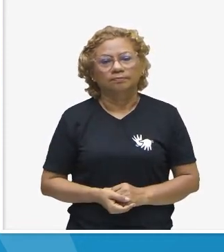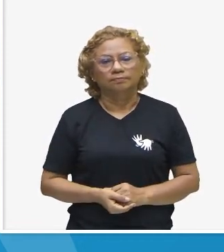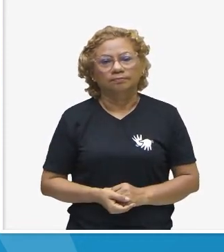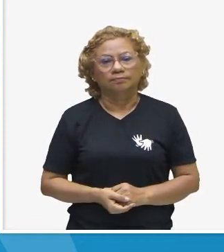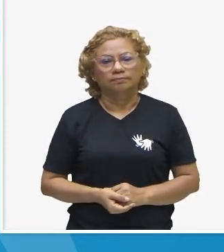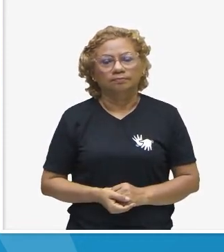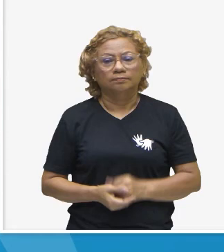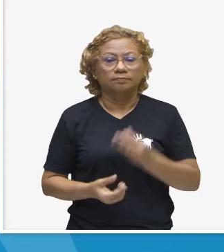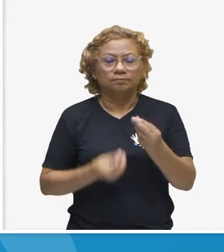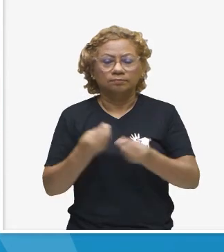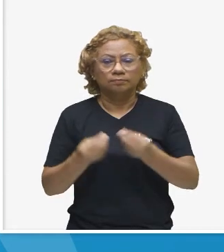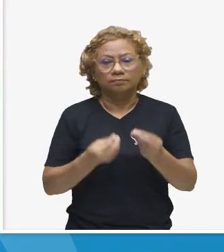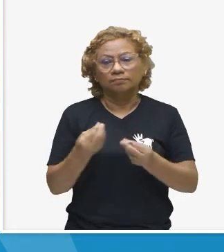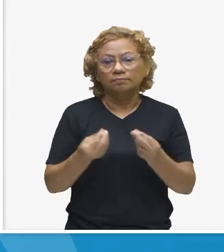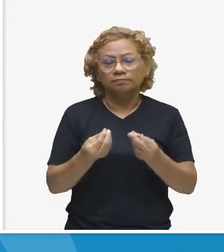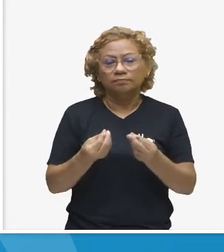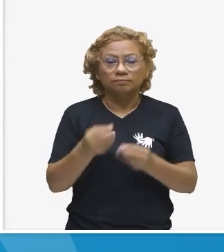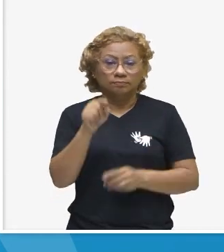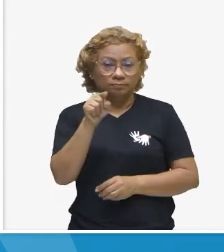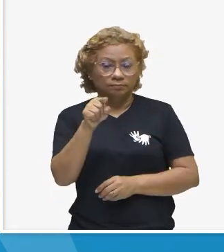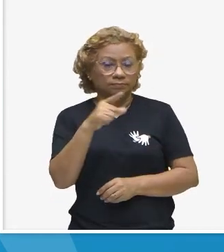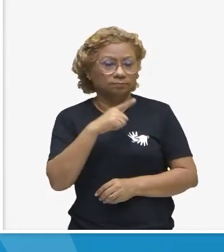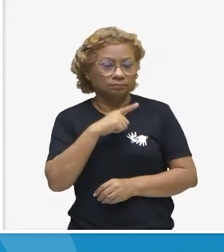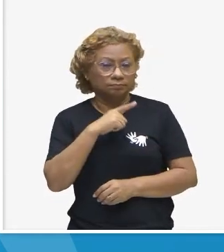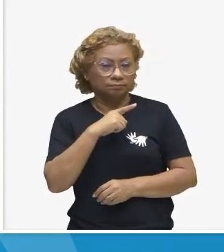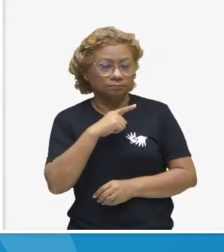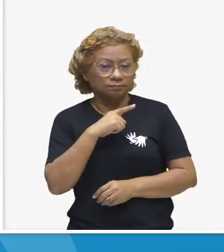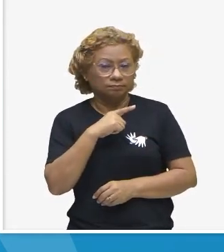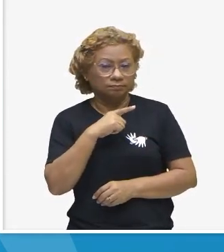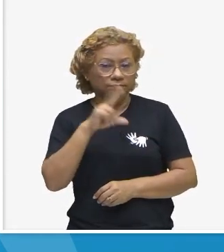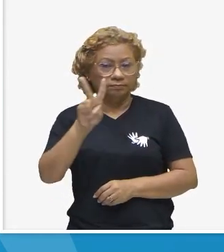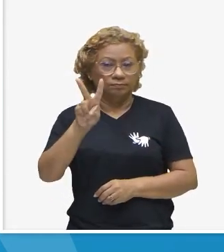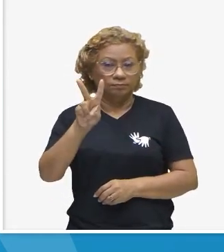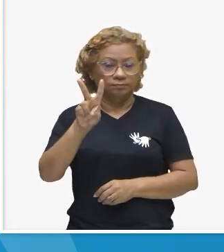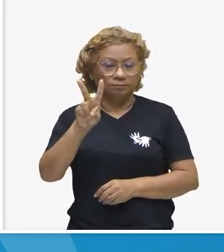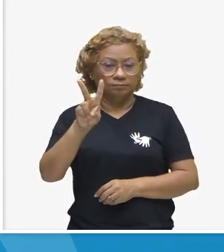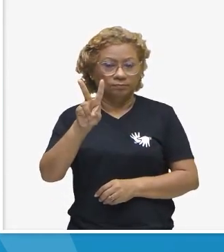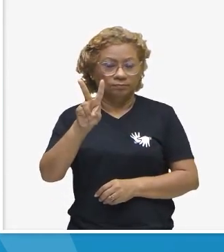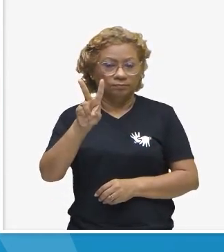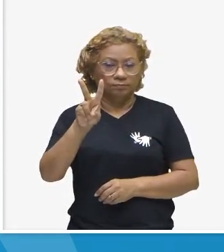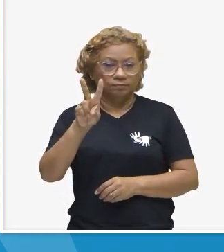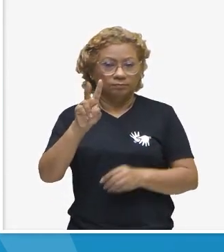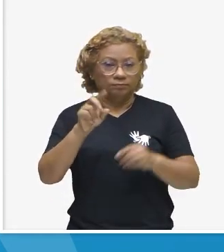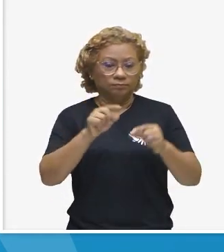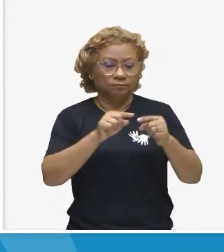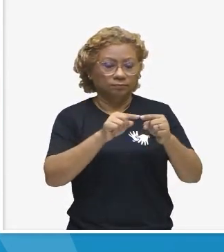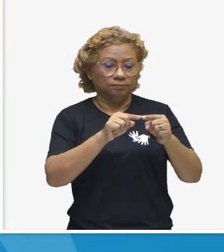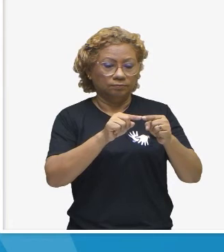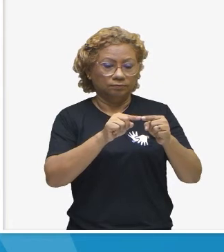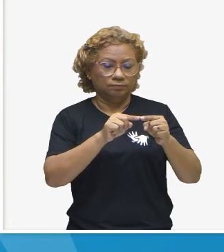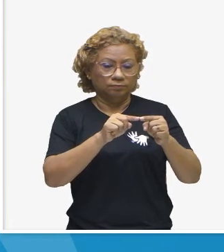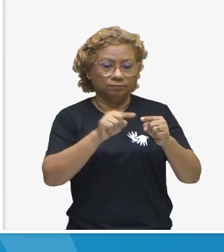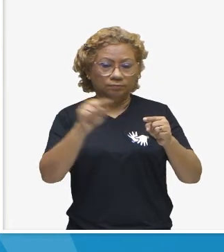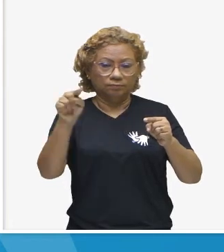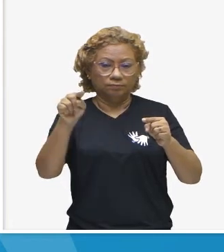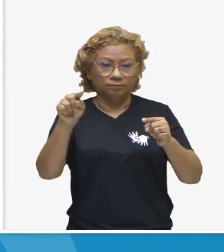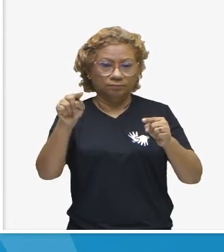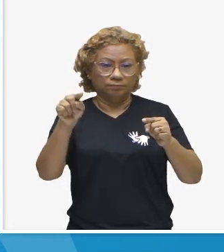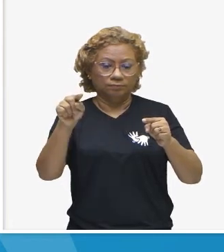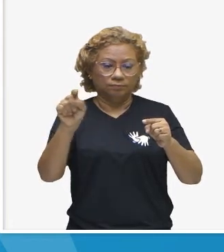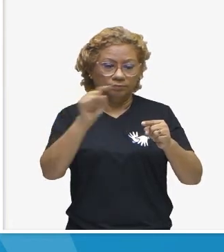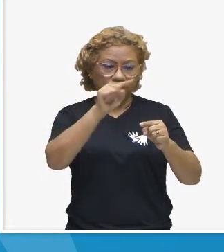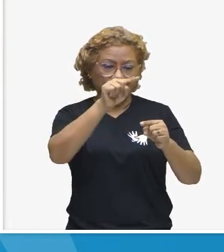duas retas que se cruzam no ponto em comum. Esse ponto em comum,